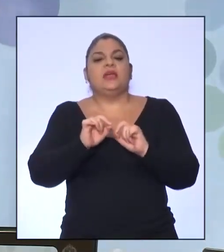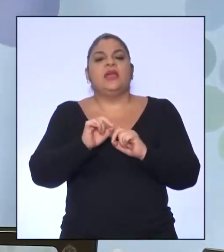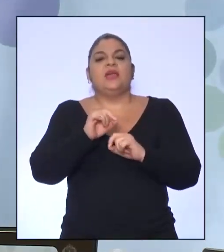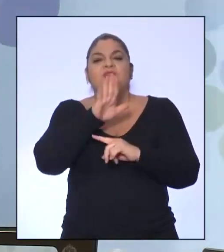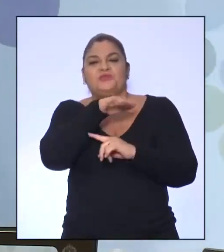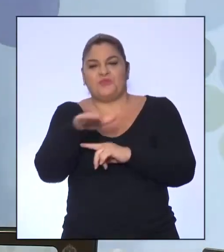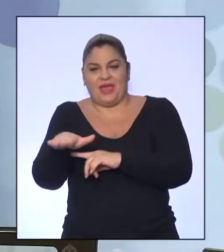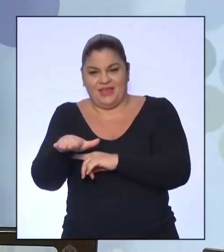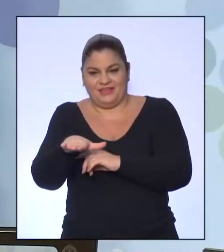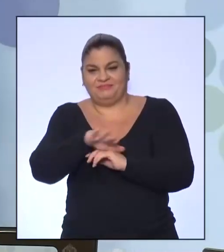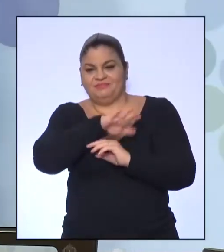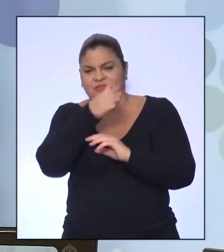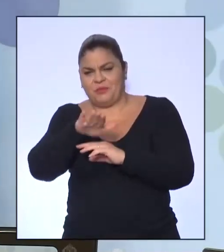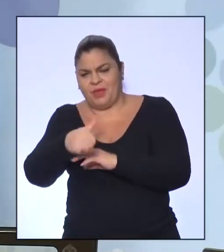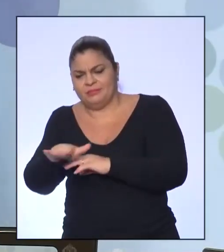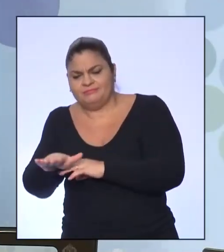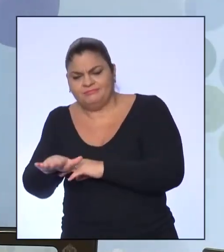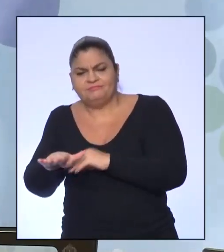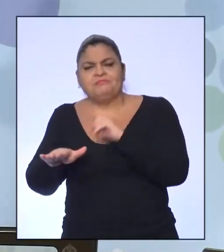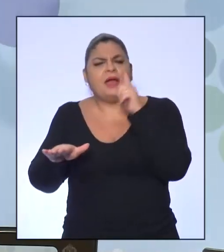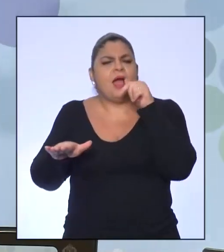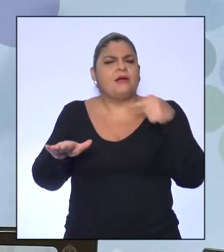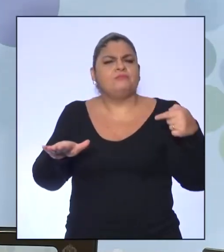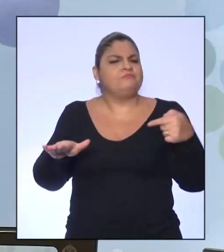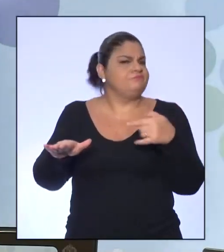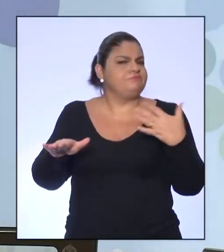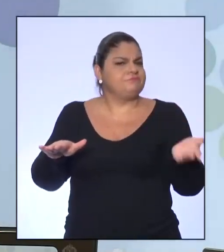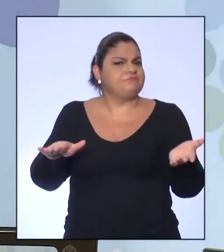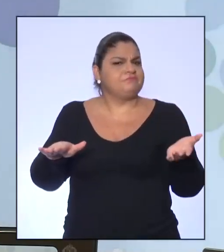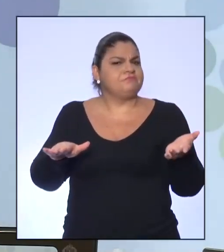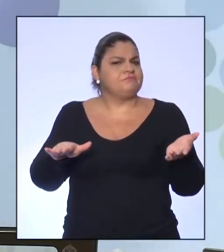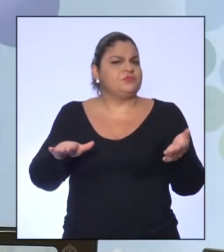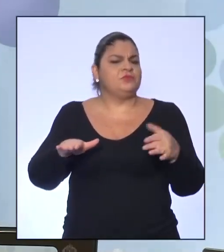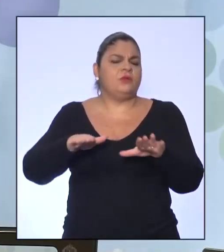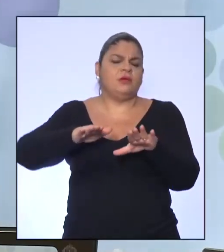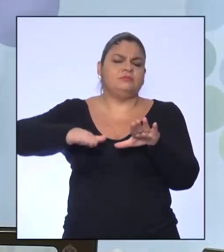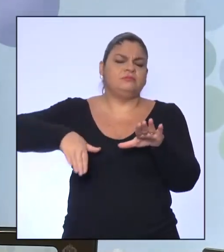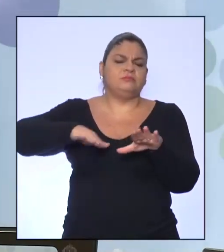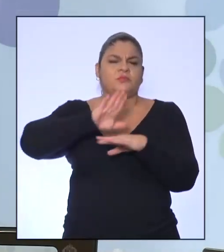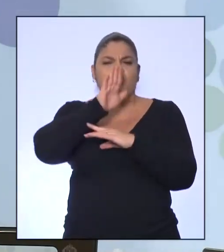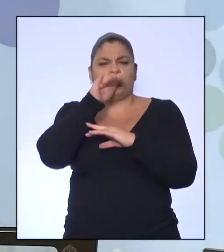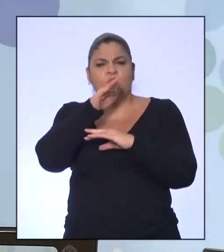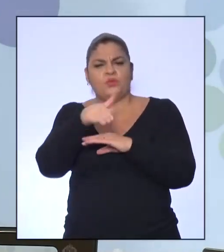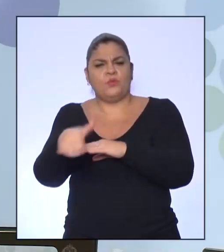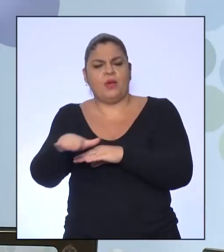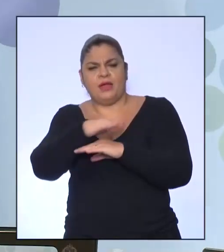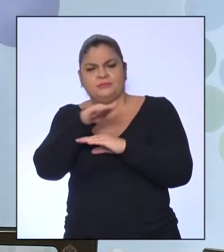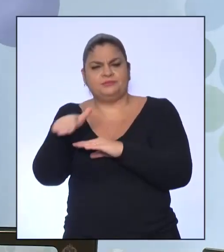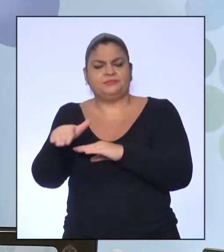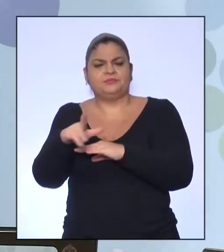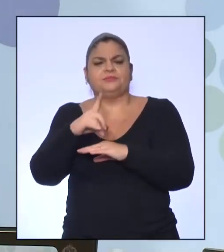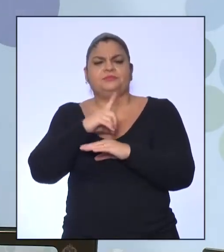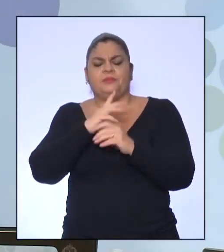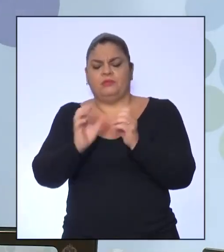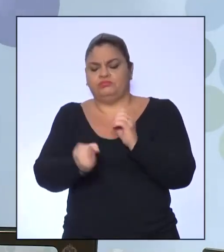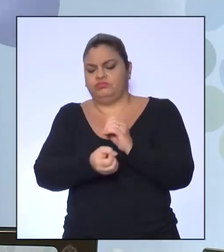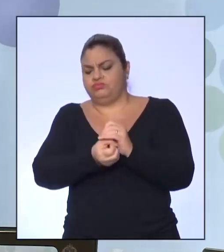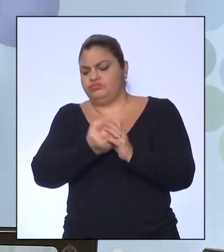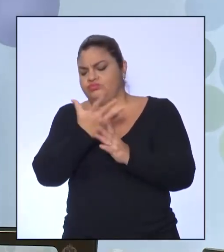né? Água do mar. Eu estou lá no mar, eu tenho um